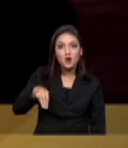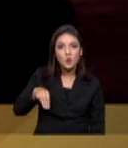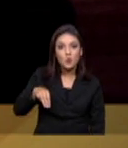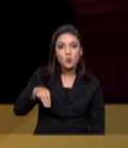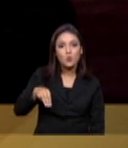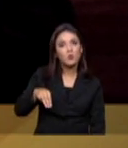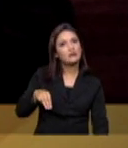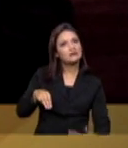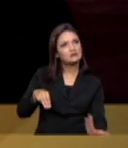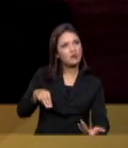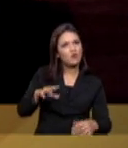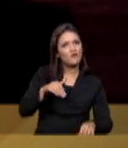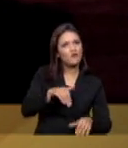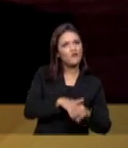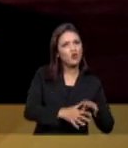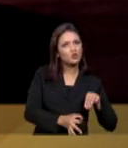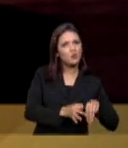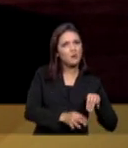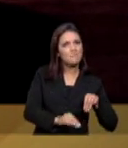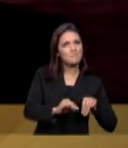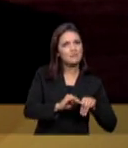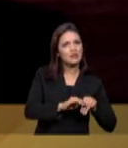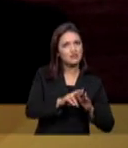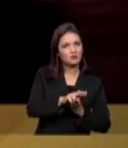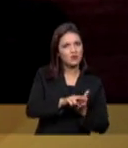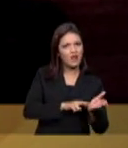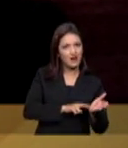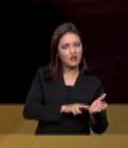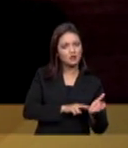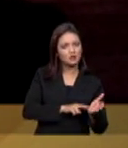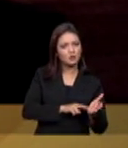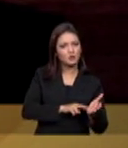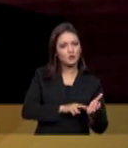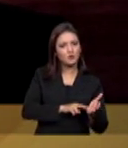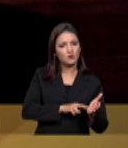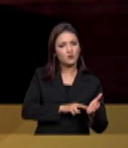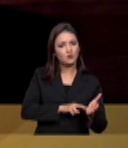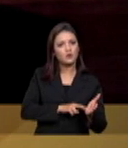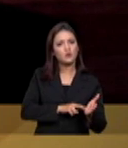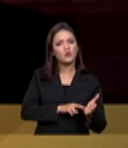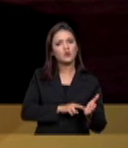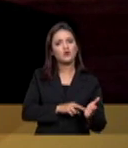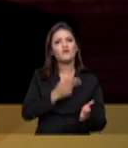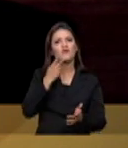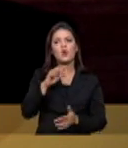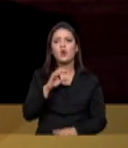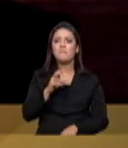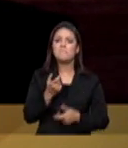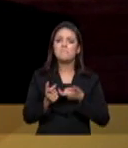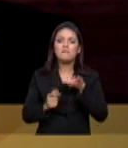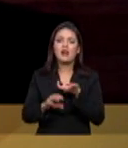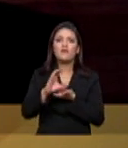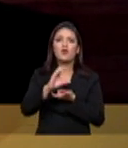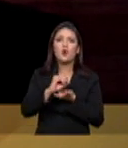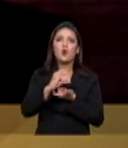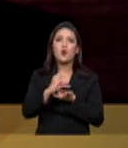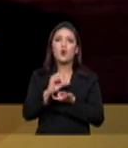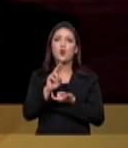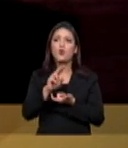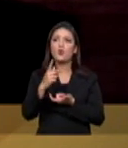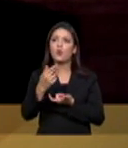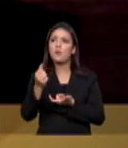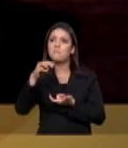segunda voto do ilustre relator da PEC 33 88 cessariam sobre a proteção do